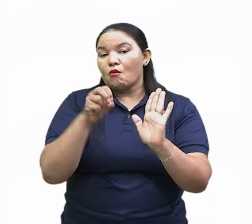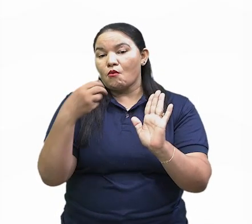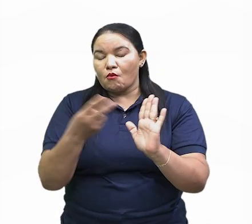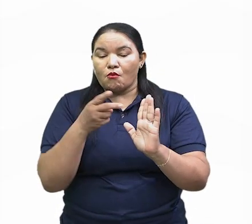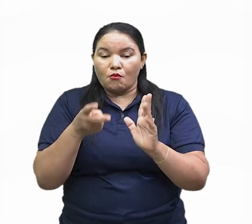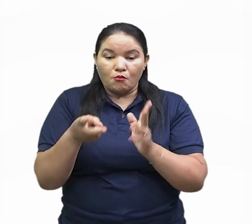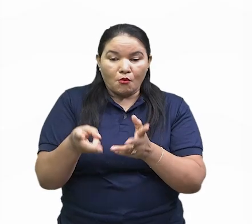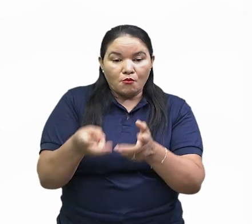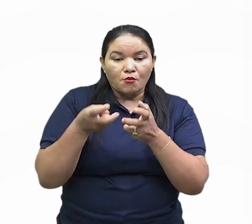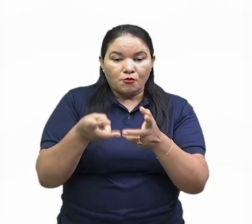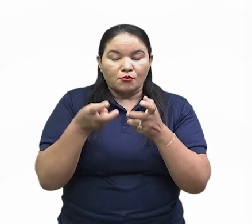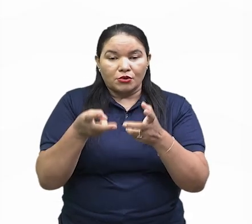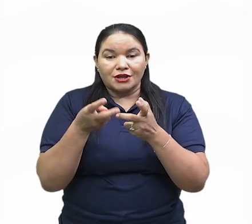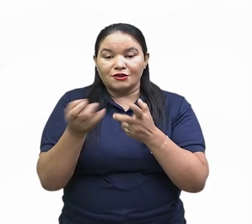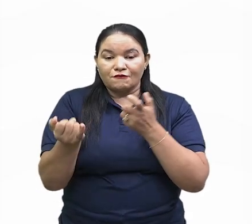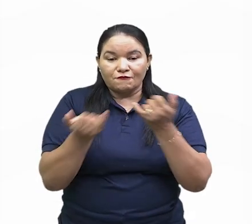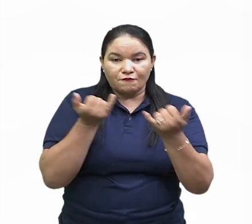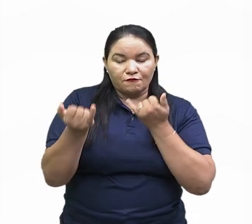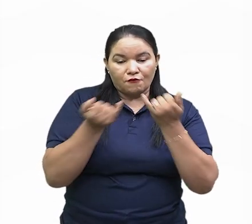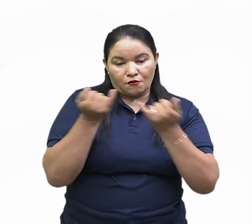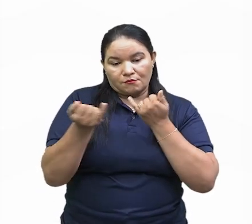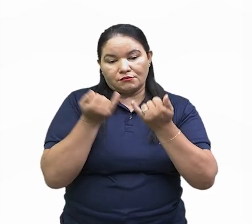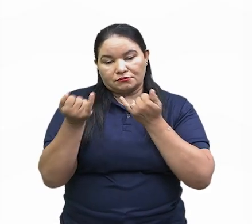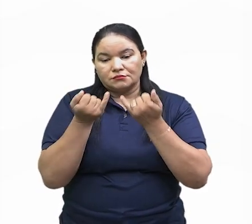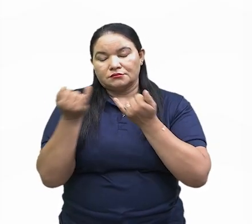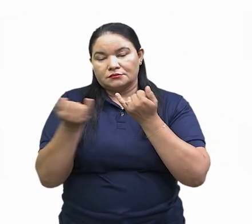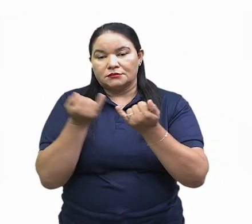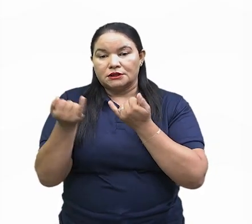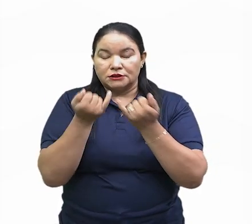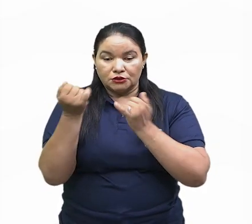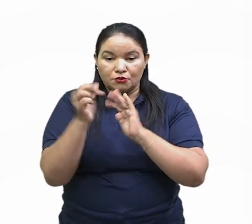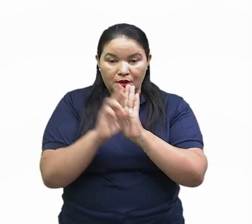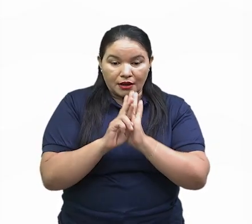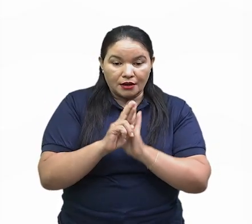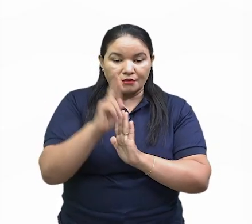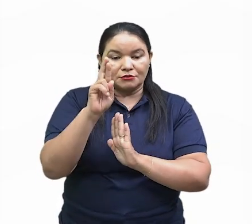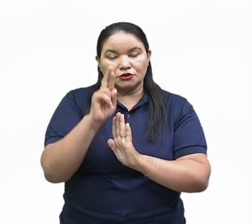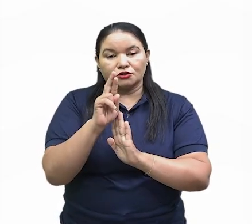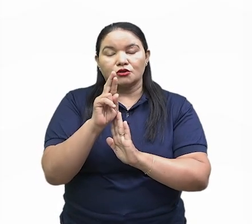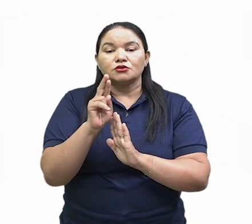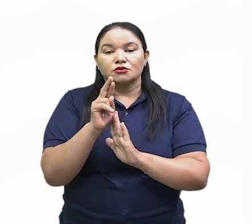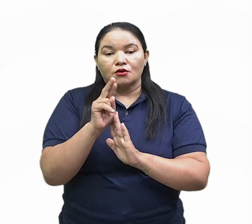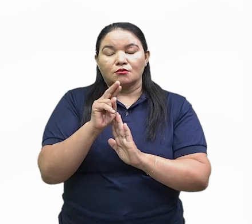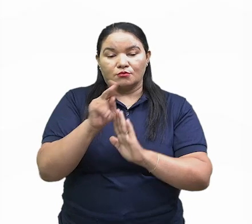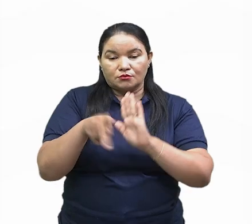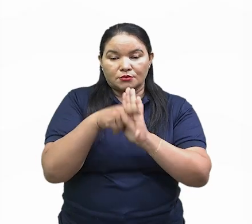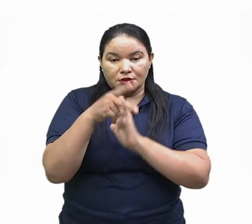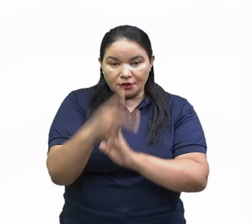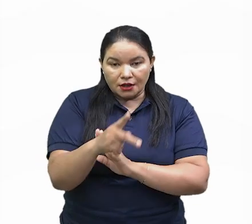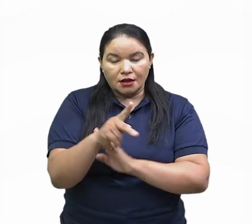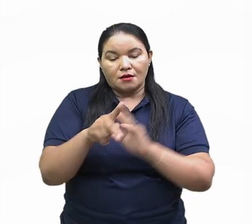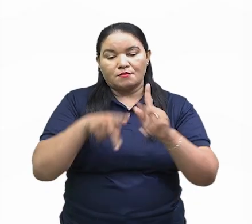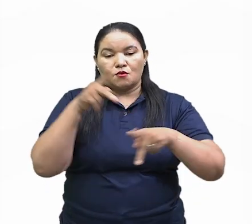de dados ali de uma amostra representativa da